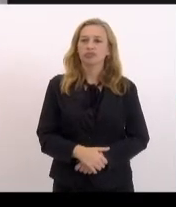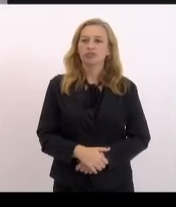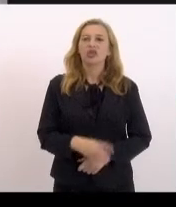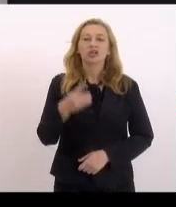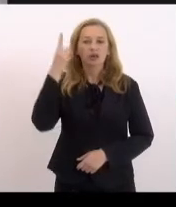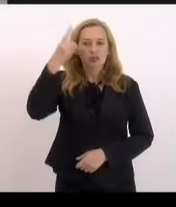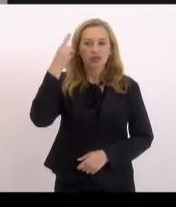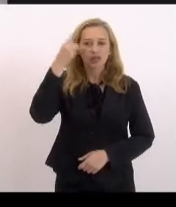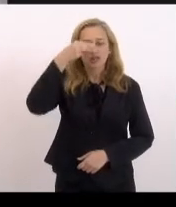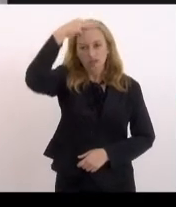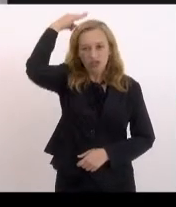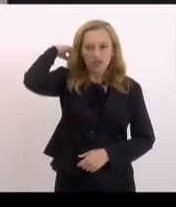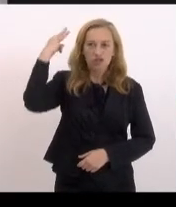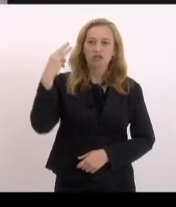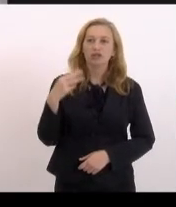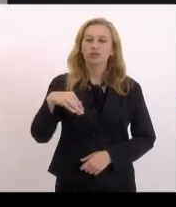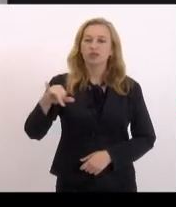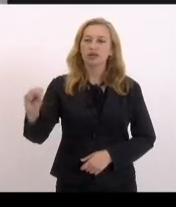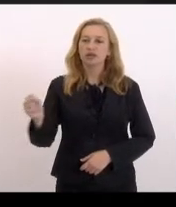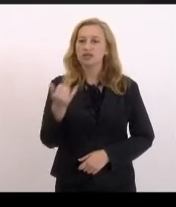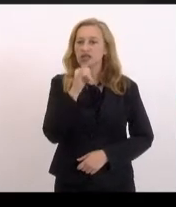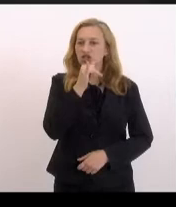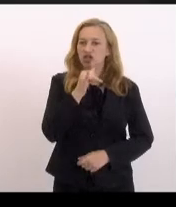Deputado Márcio Pacheco, Minas Energia.